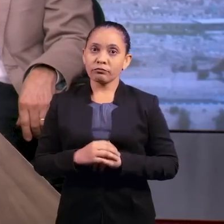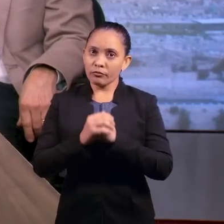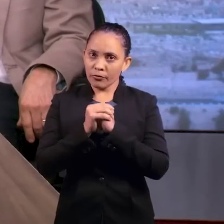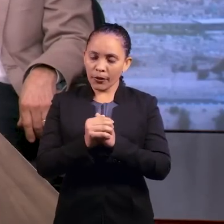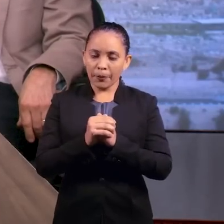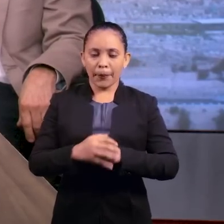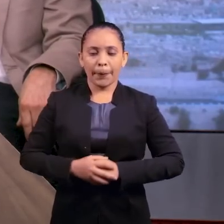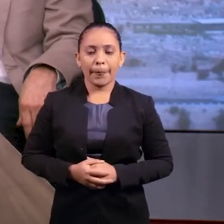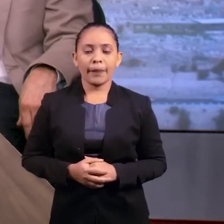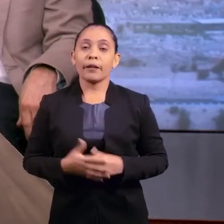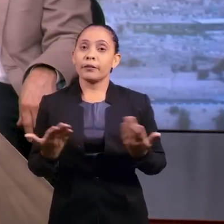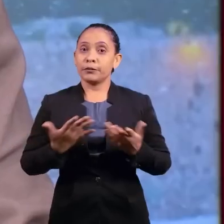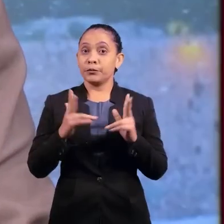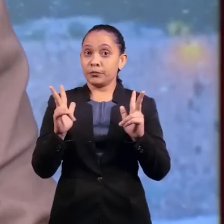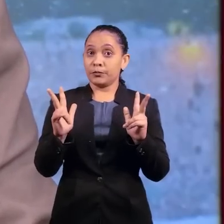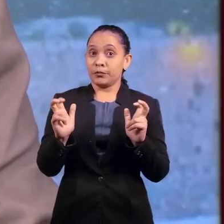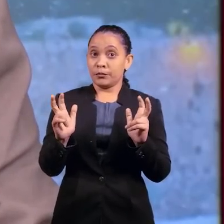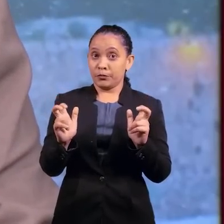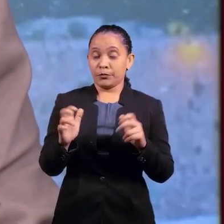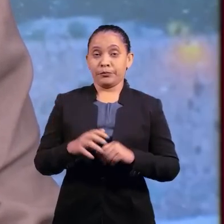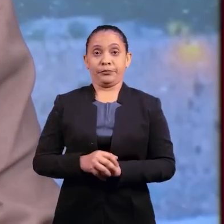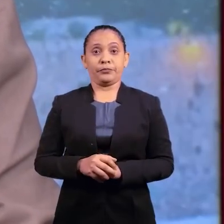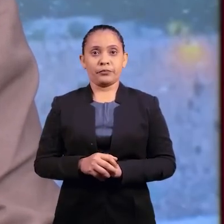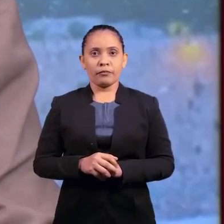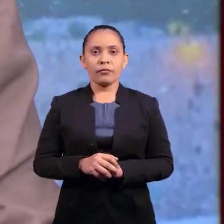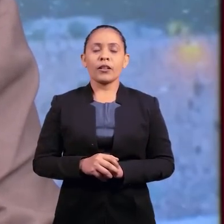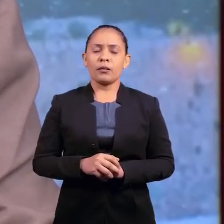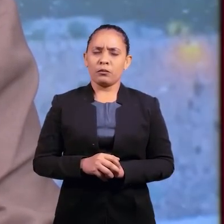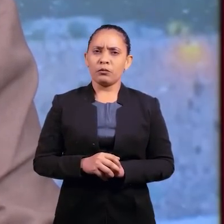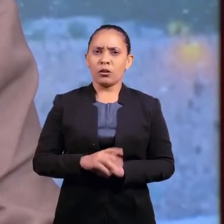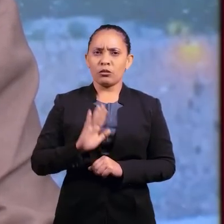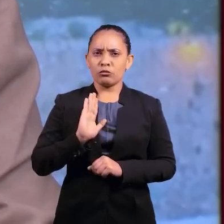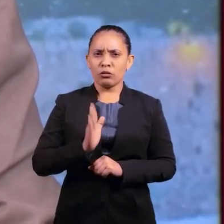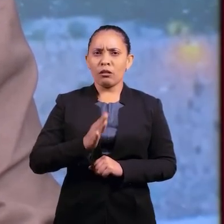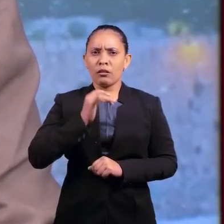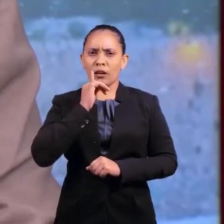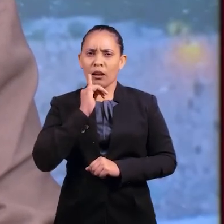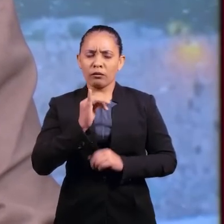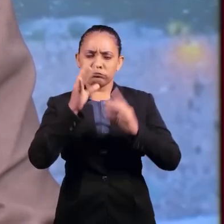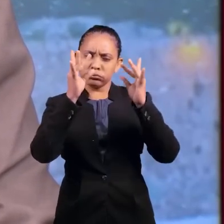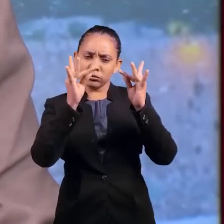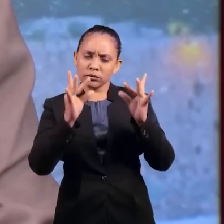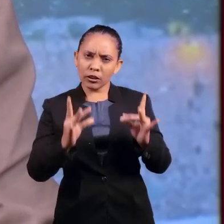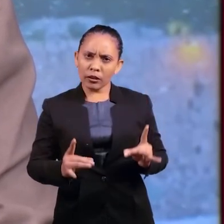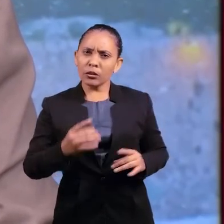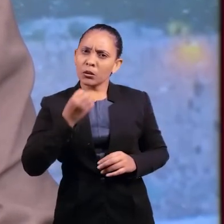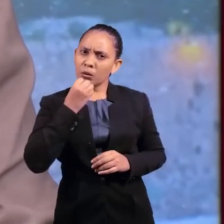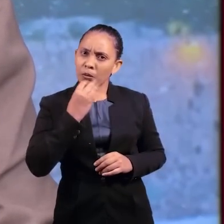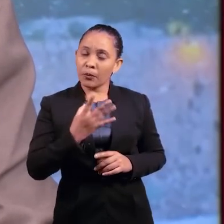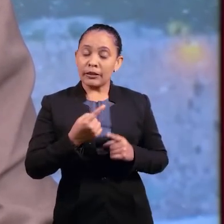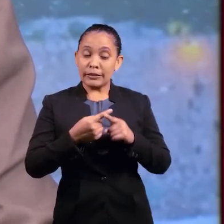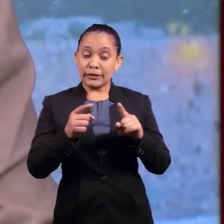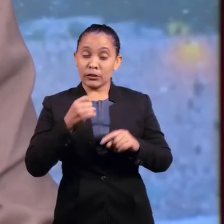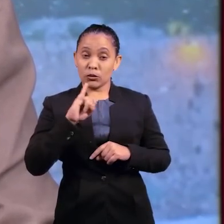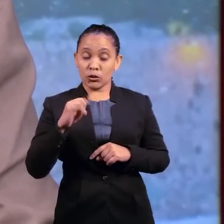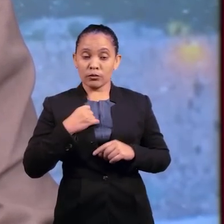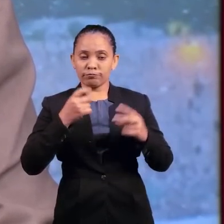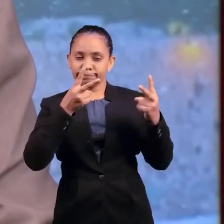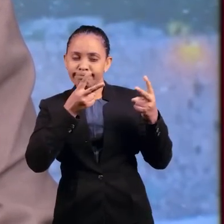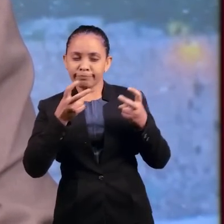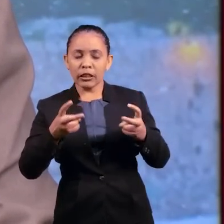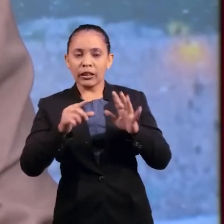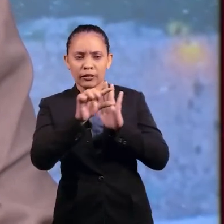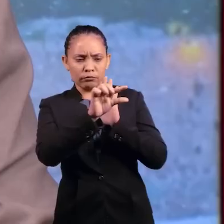Amém. É isso, eu acho que o assunto foi bem colocado. Há muita coisa. Se nós formos observar cada um